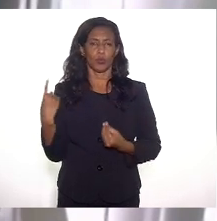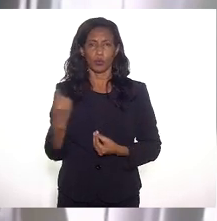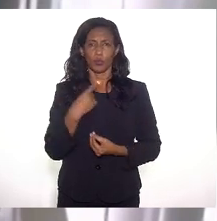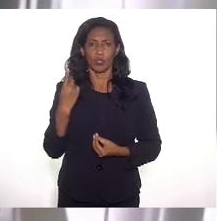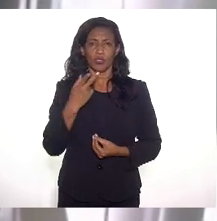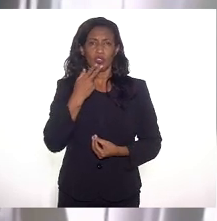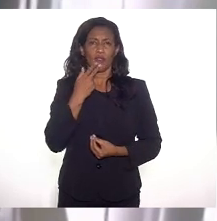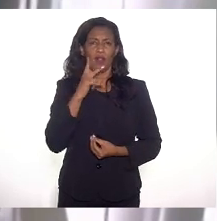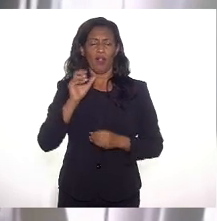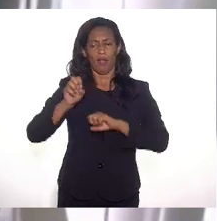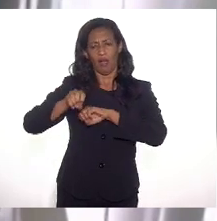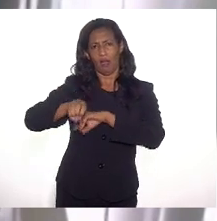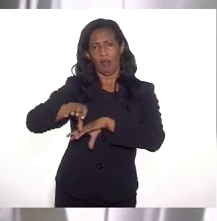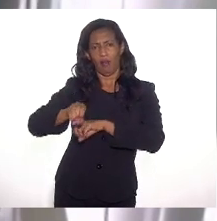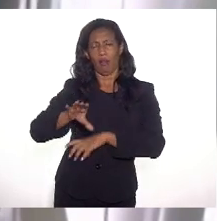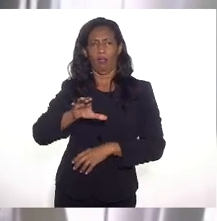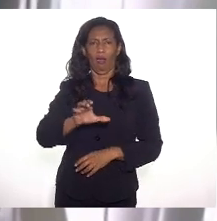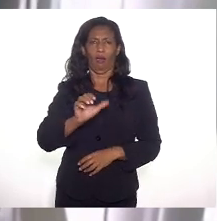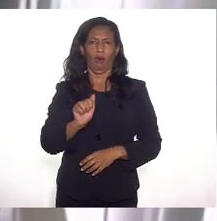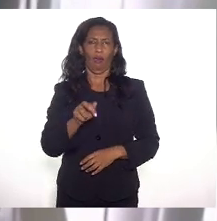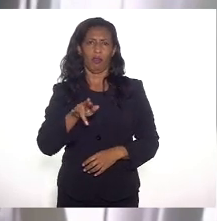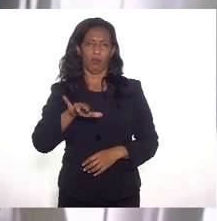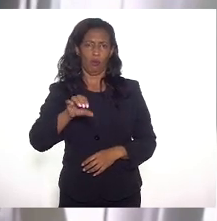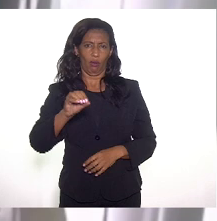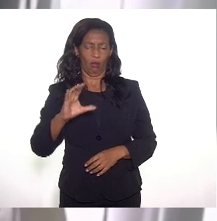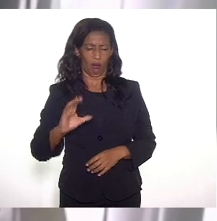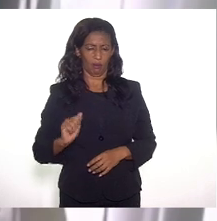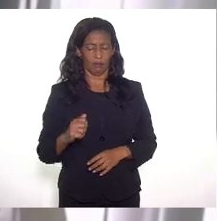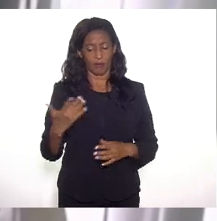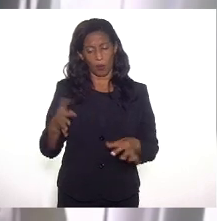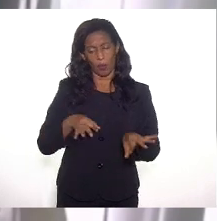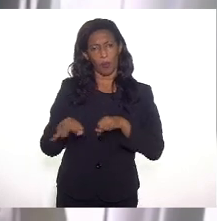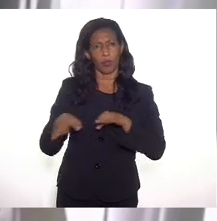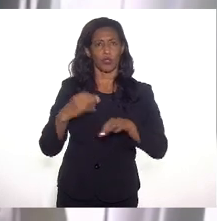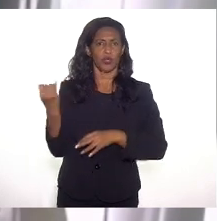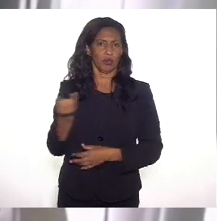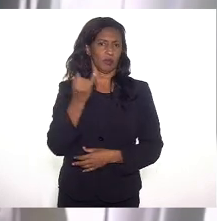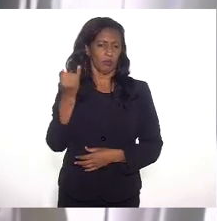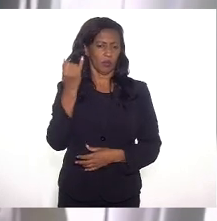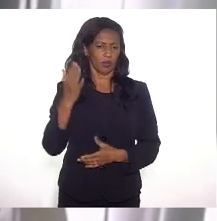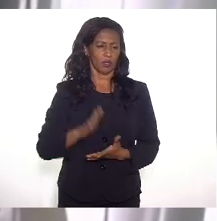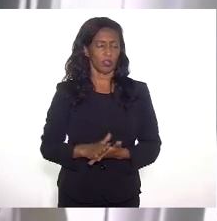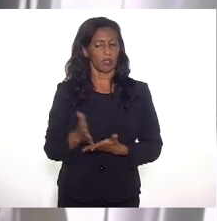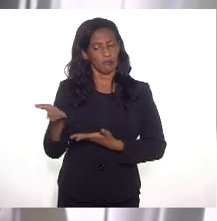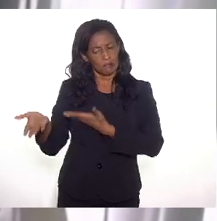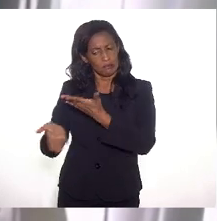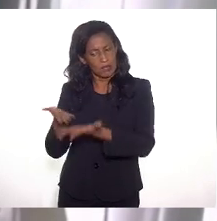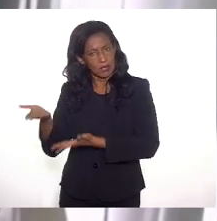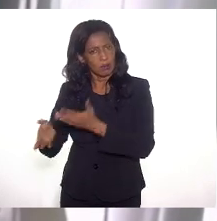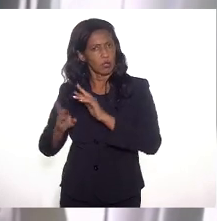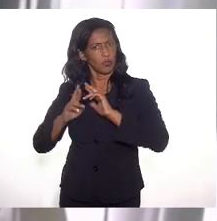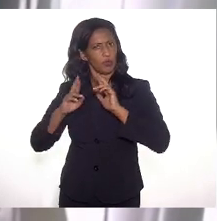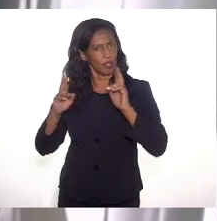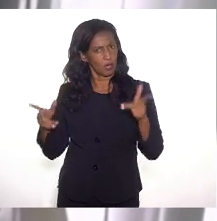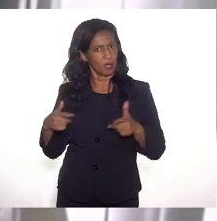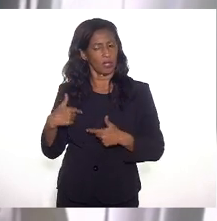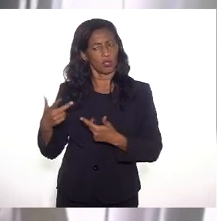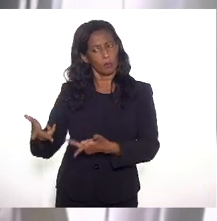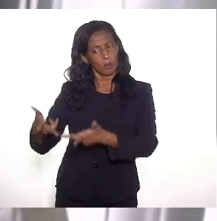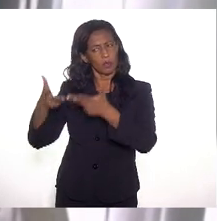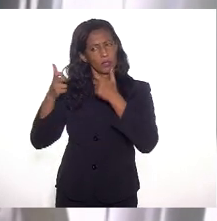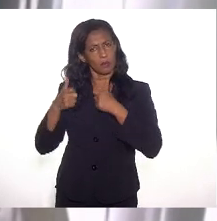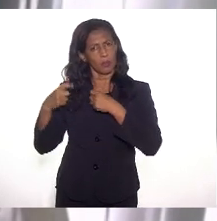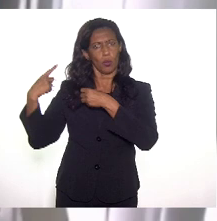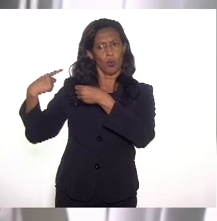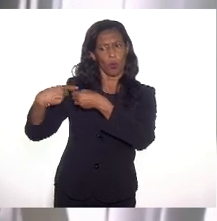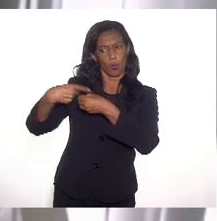alma carioca, né? Então, eu acho que é um projeto importante, merece ter um tratamento diferenciado. A gente tem percebido em vários